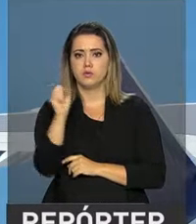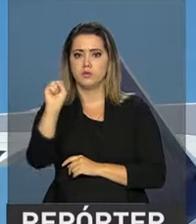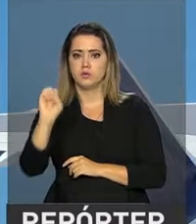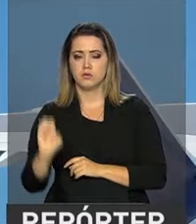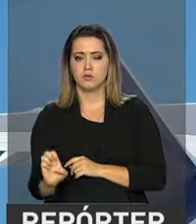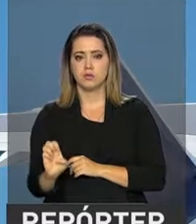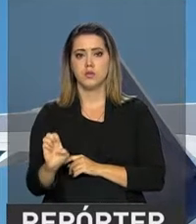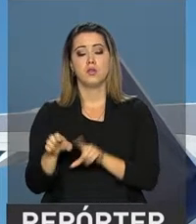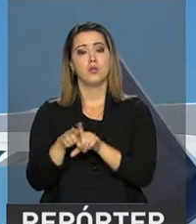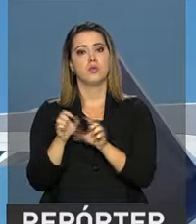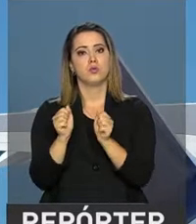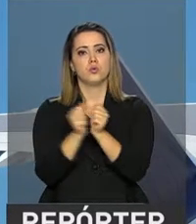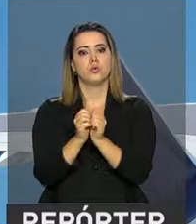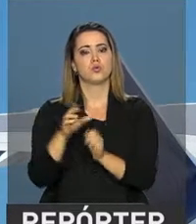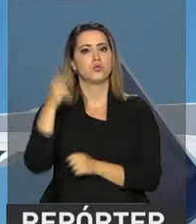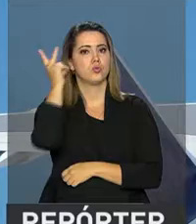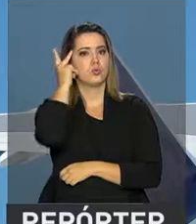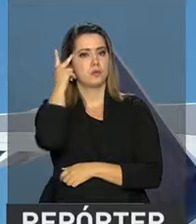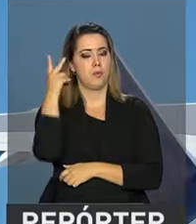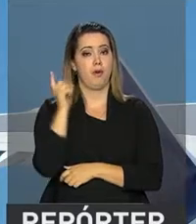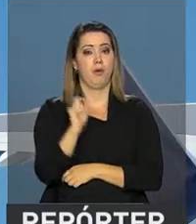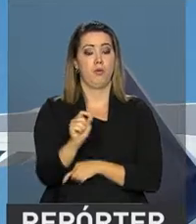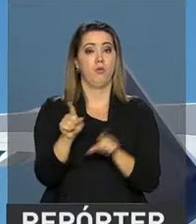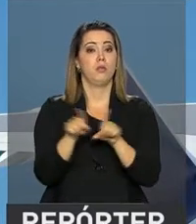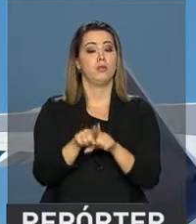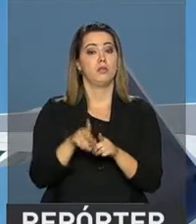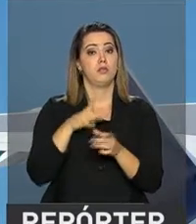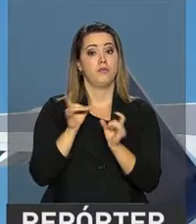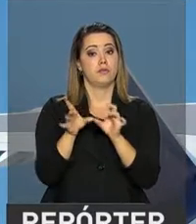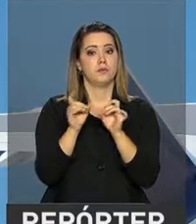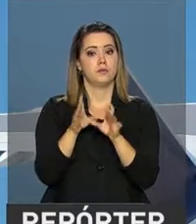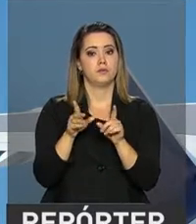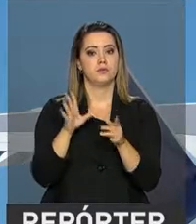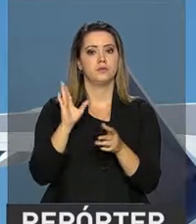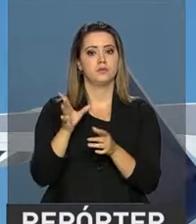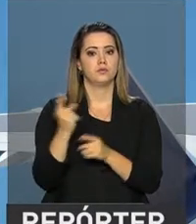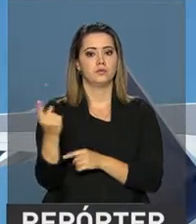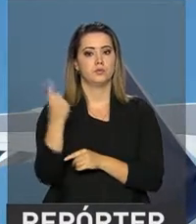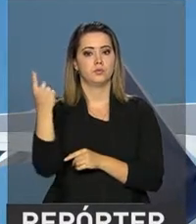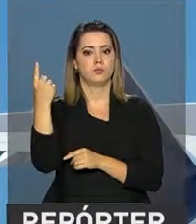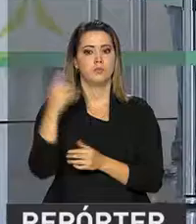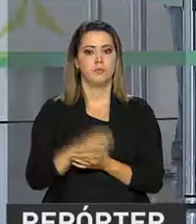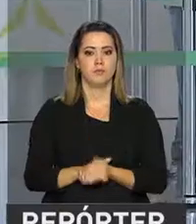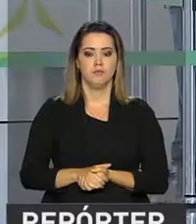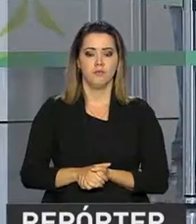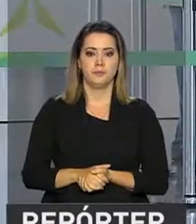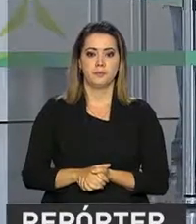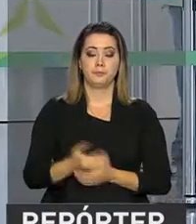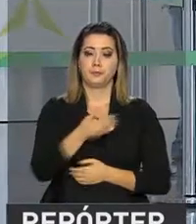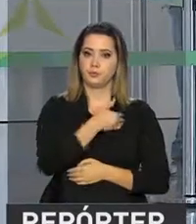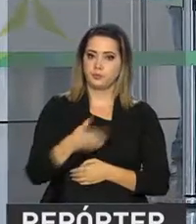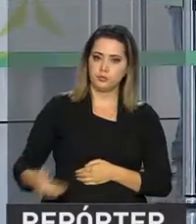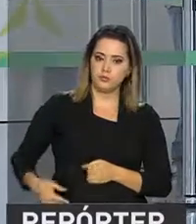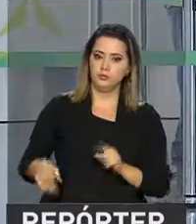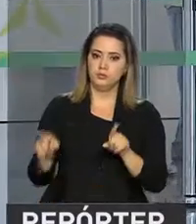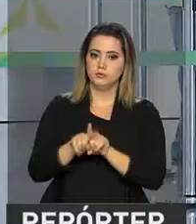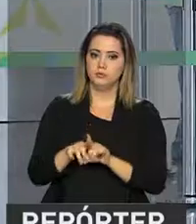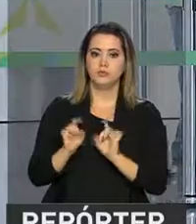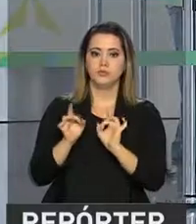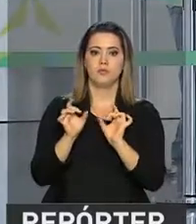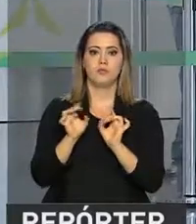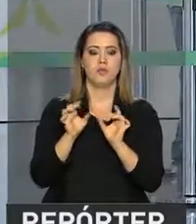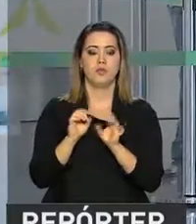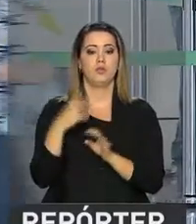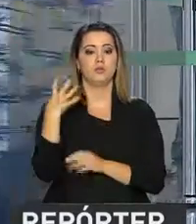sudeste incluindo congonhas em são paulo que vai ser vendido individualmente o governo ainda vai vender